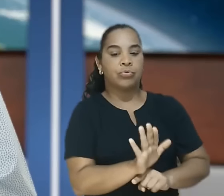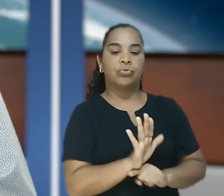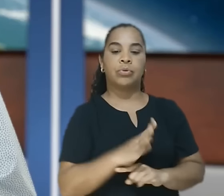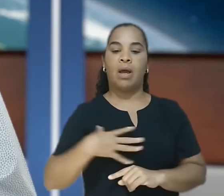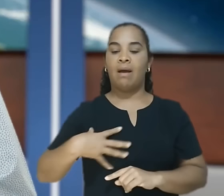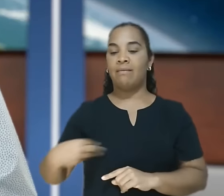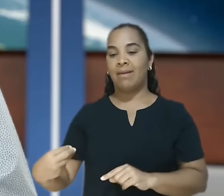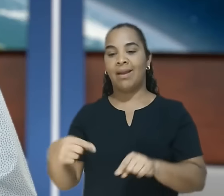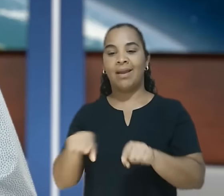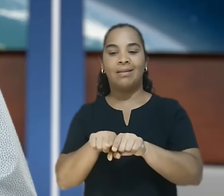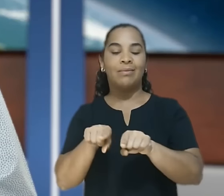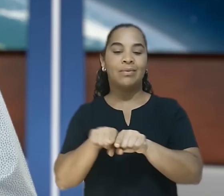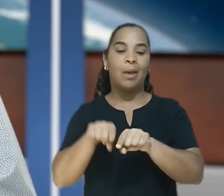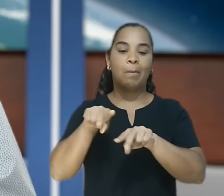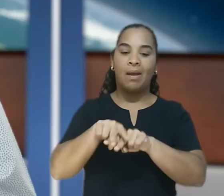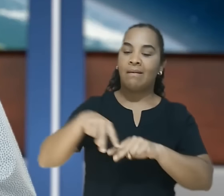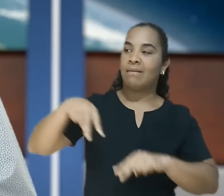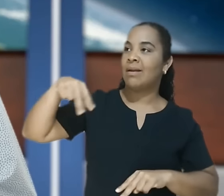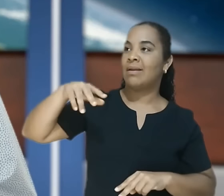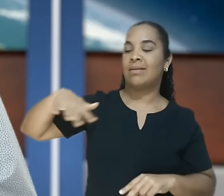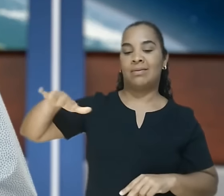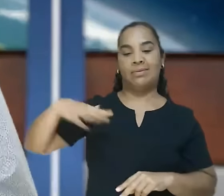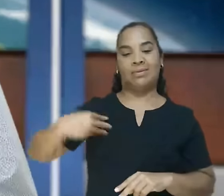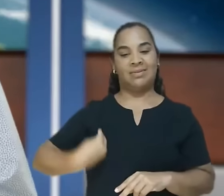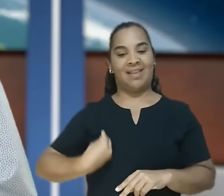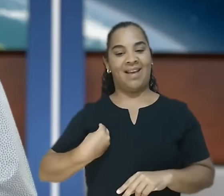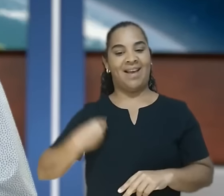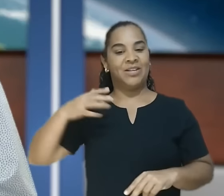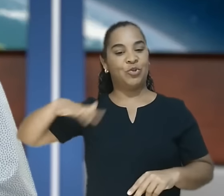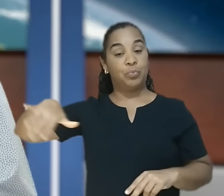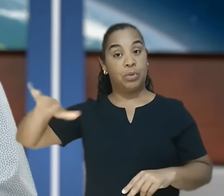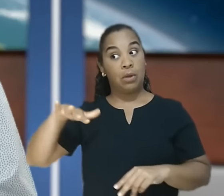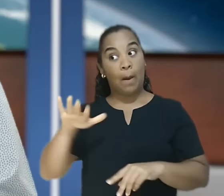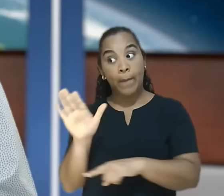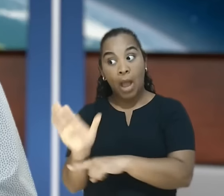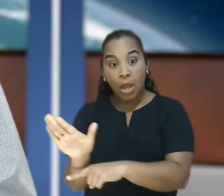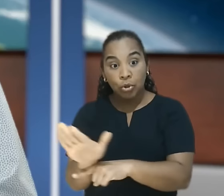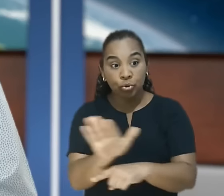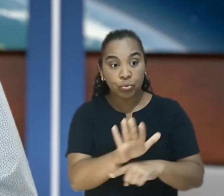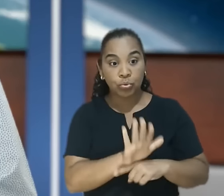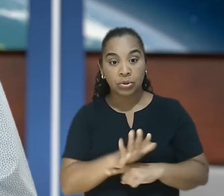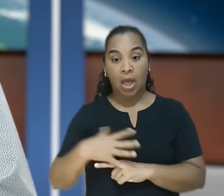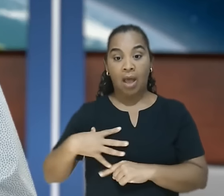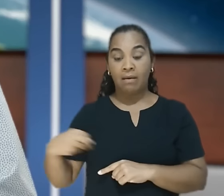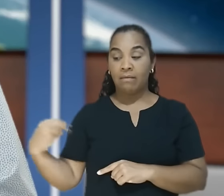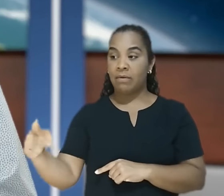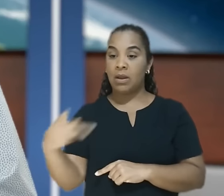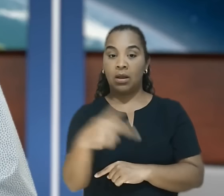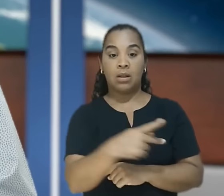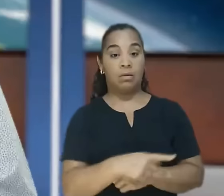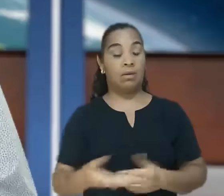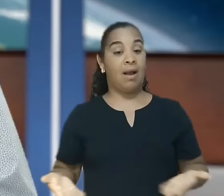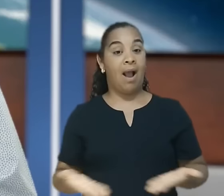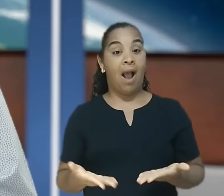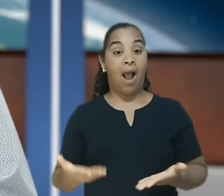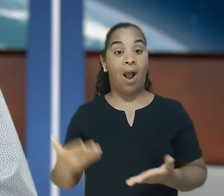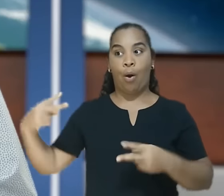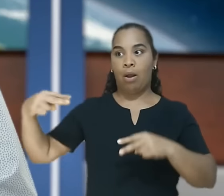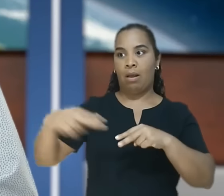alentúmulo E sobre a doutrina Dos espíritos Para ajudarem Seus filhos Que estão vindo Em grande